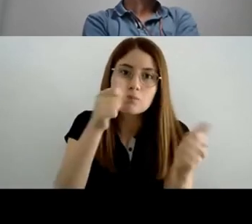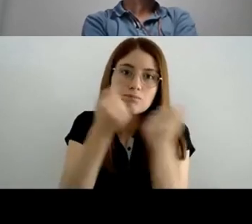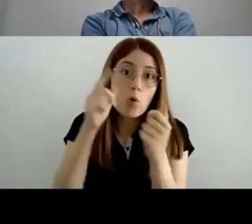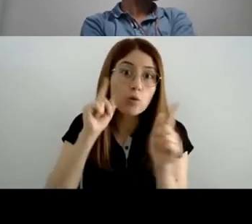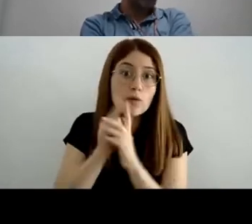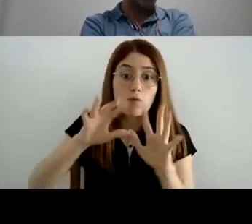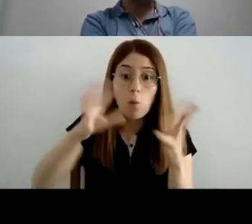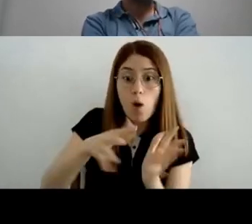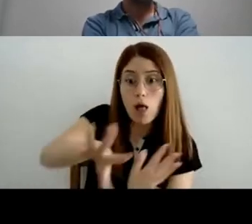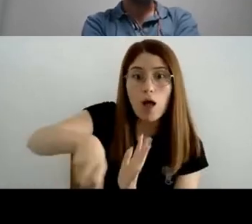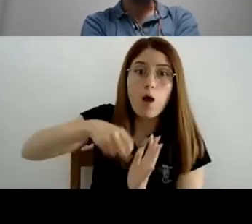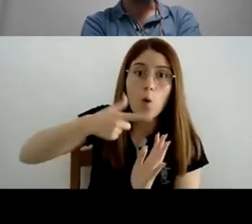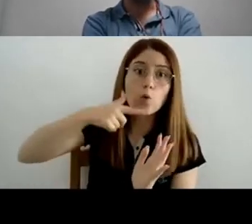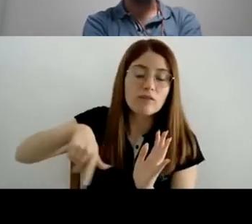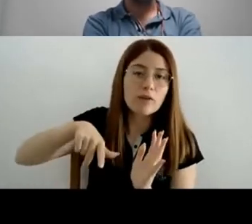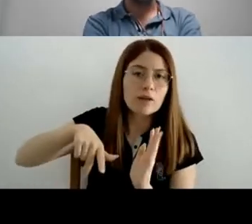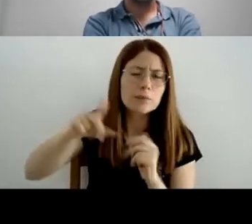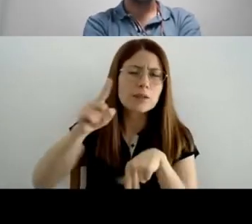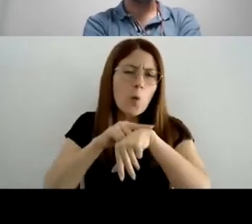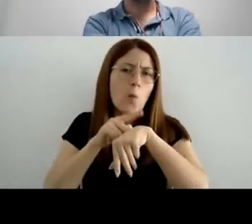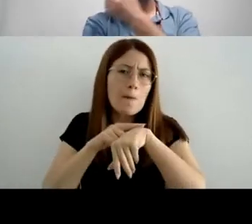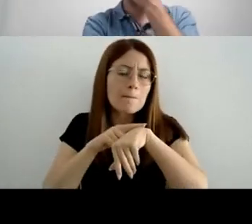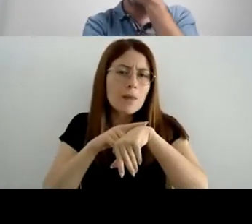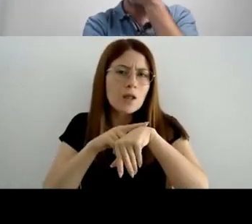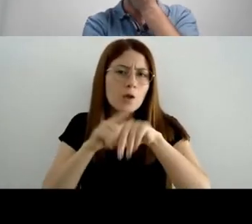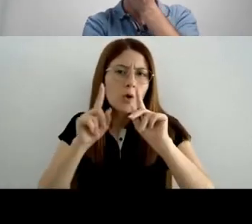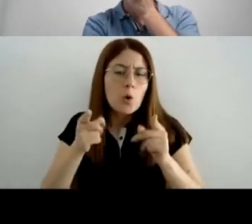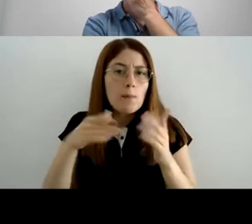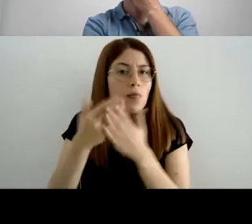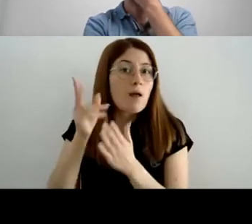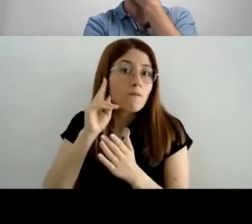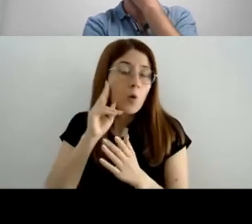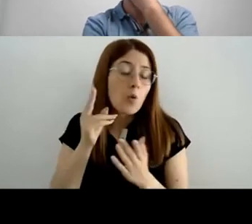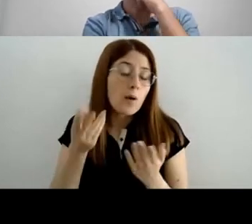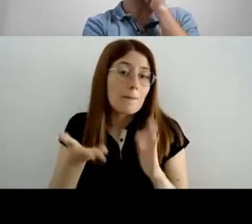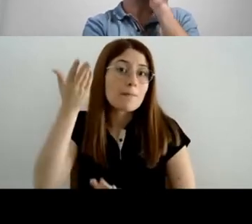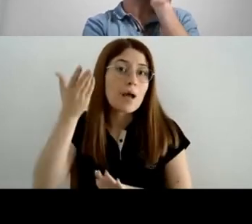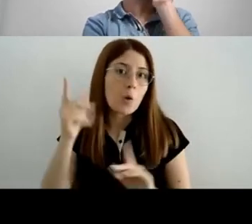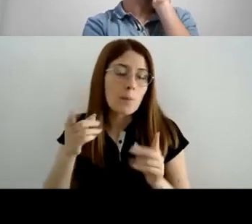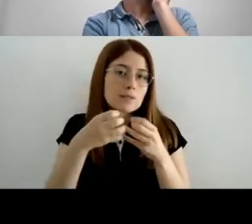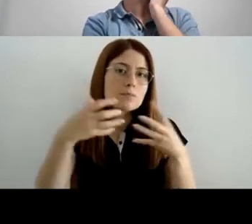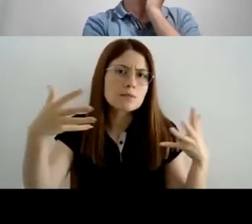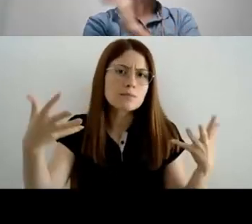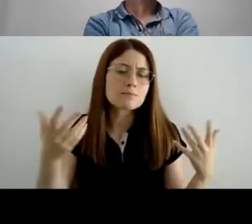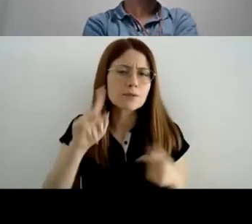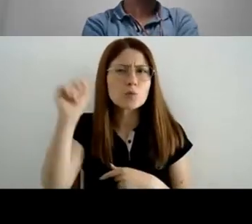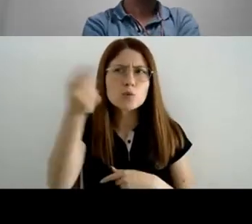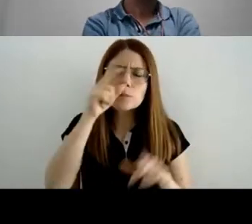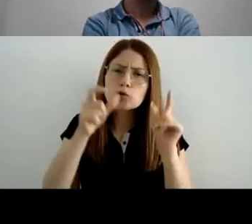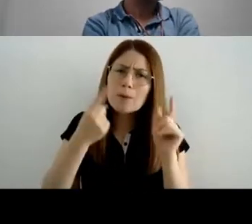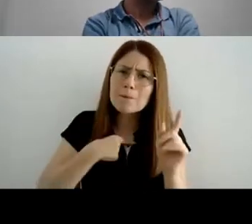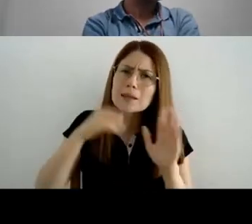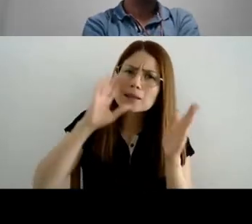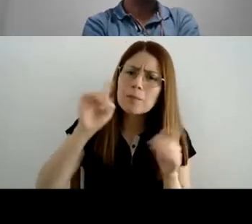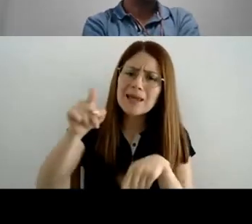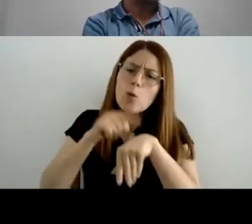bola. Mas isso é um momento que começa a ser cada vez mais altamente valorizado. Porque toda a gente tem que saber exatamente o que é que tem que fazer